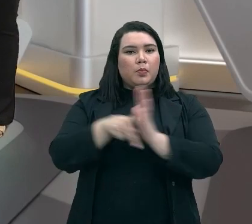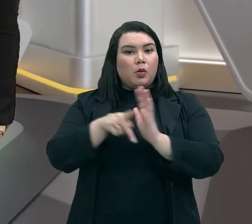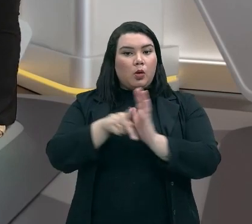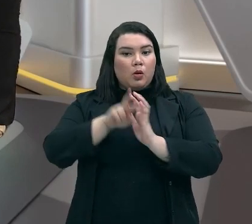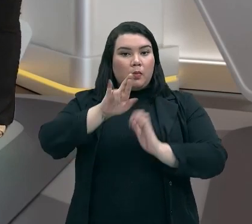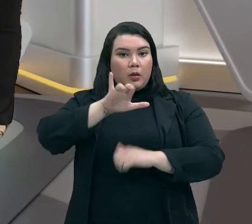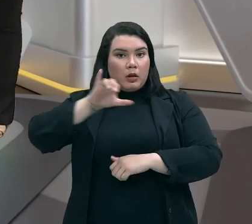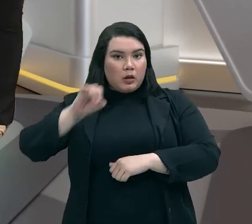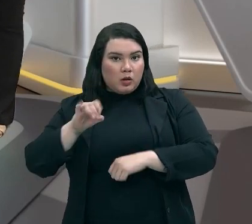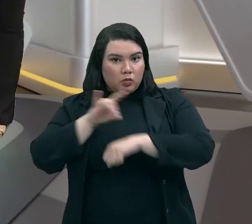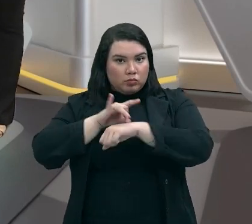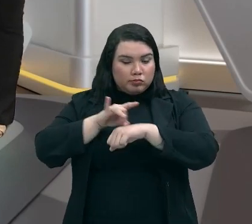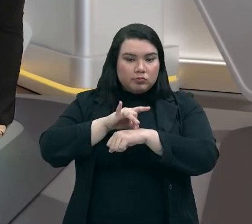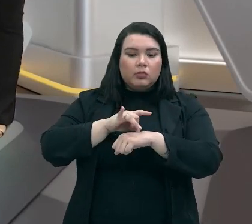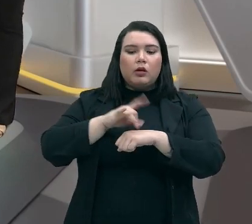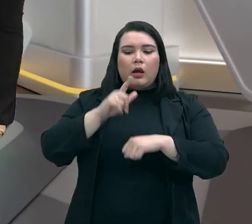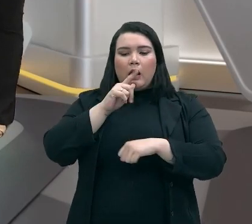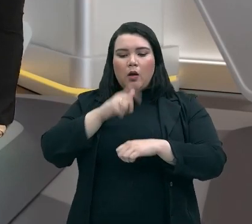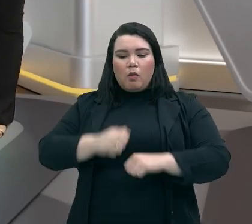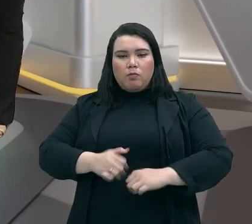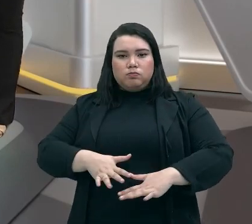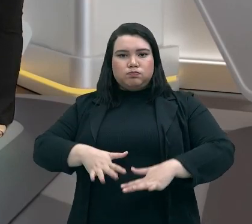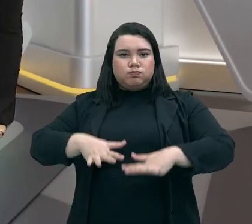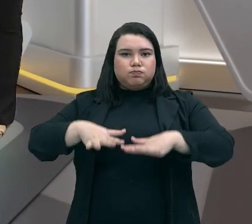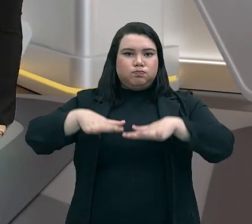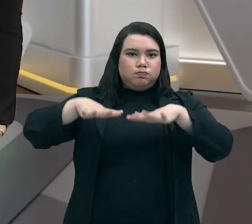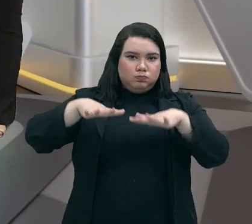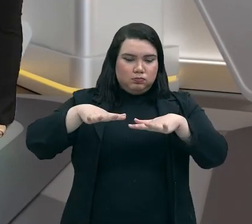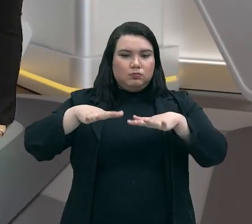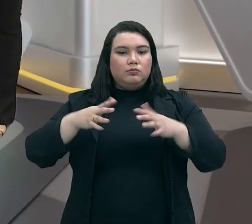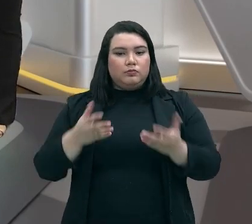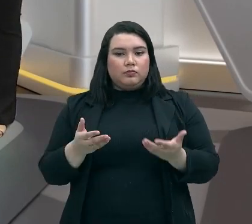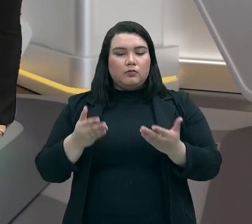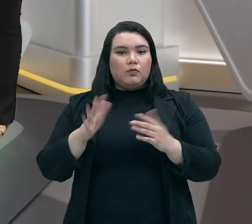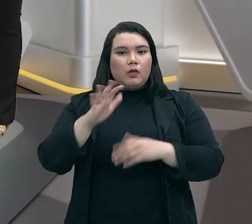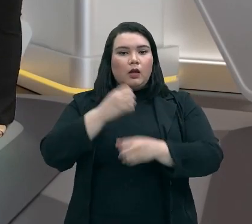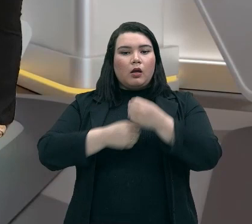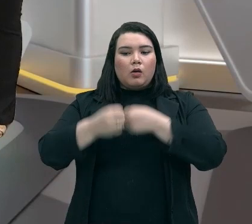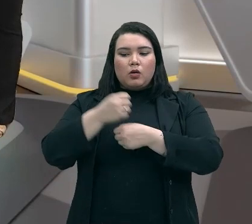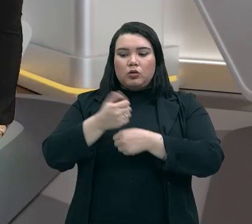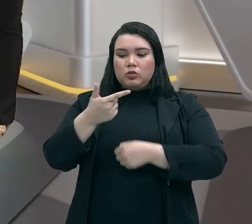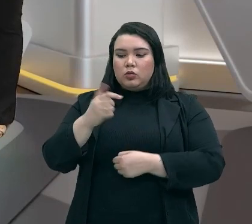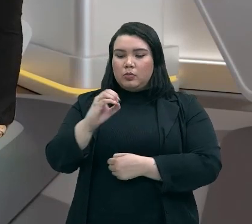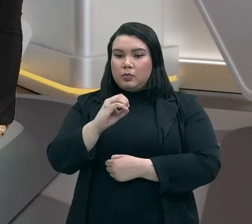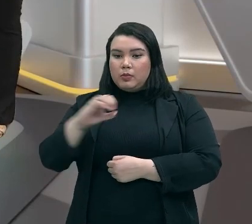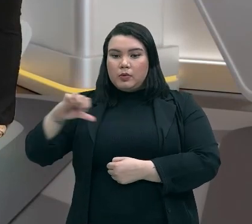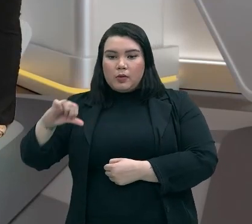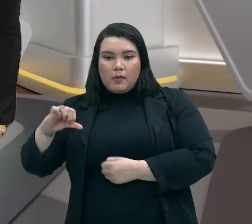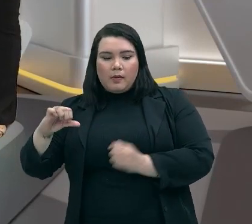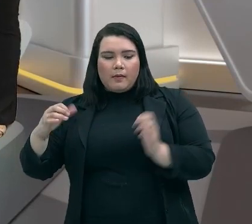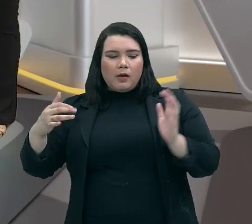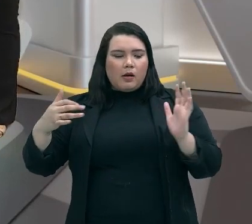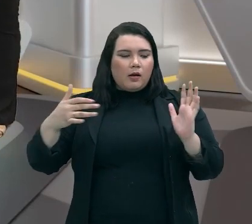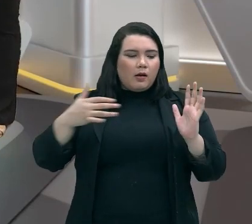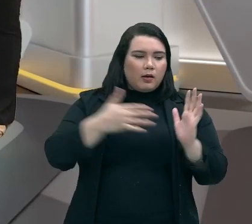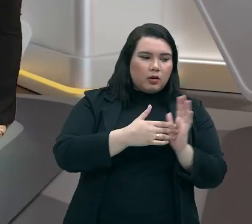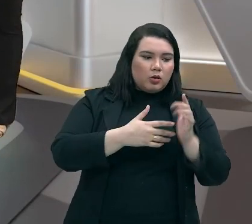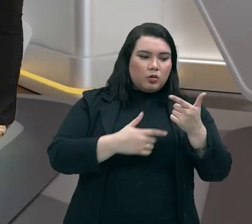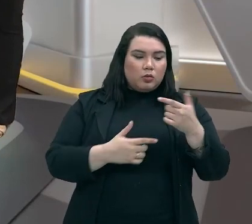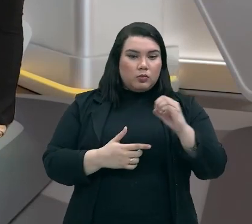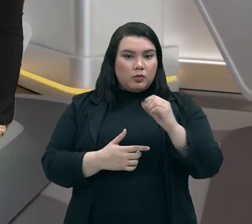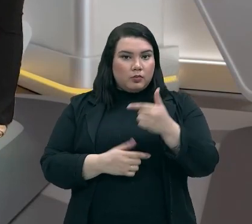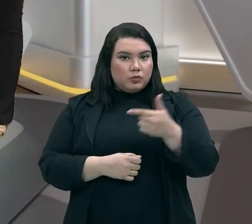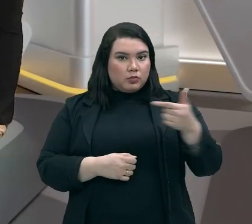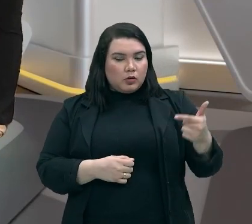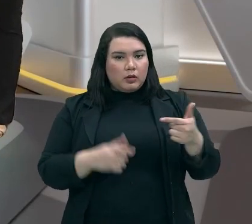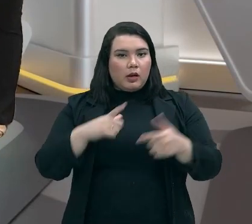dado interessante que, assim, de 2009 a 2022, nós tivemos 5 grandes cheias.